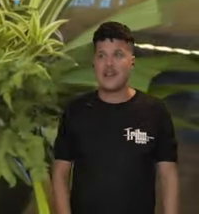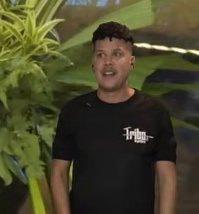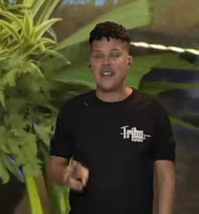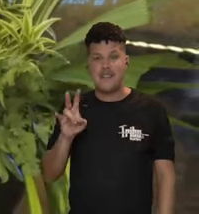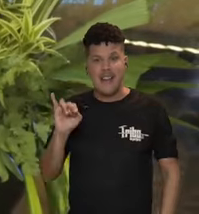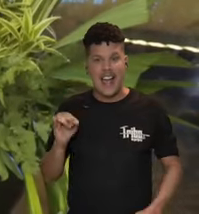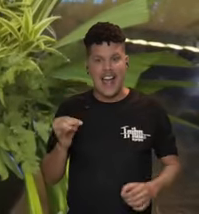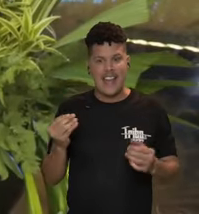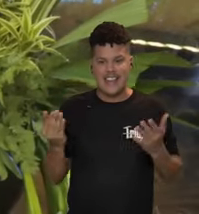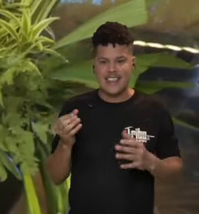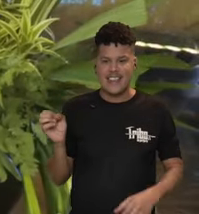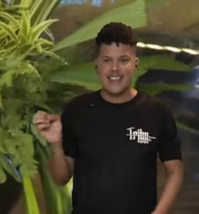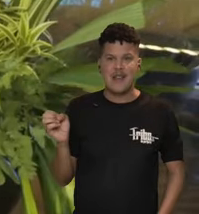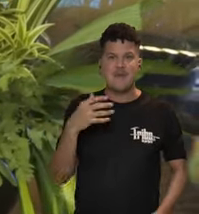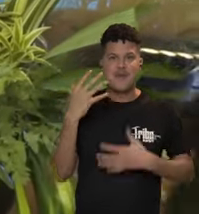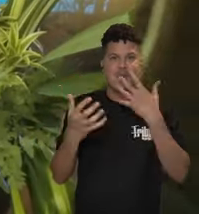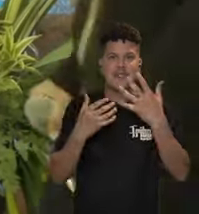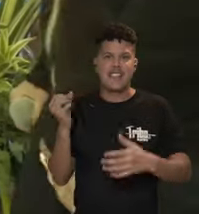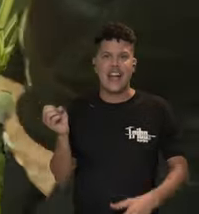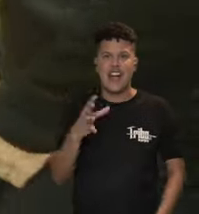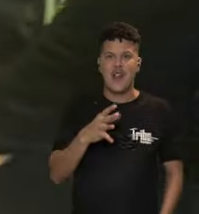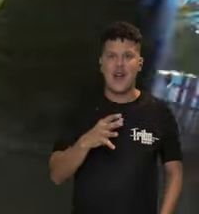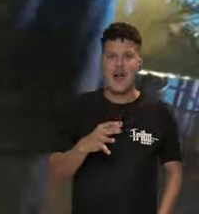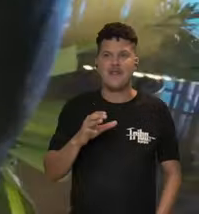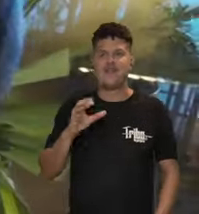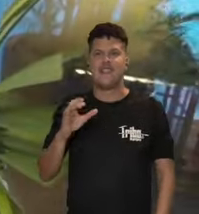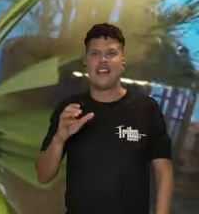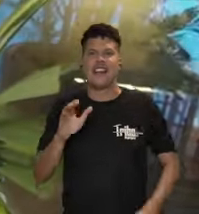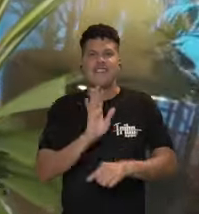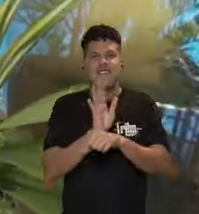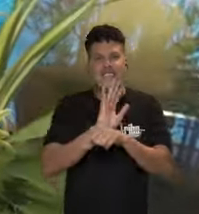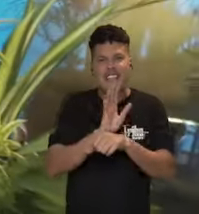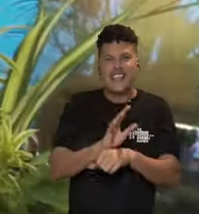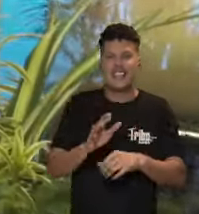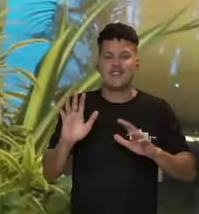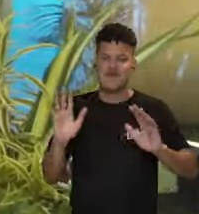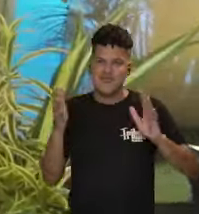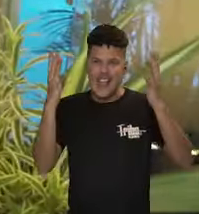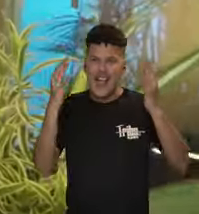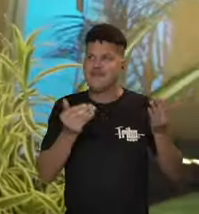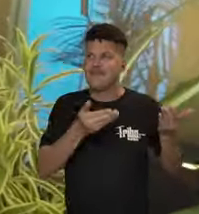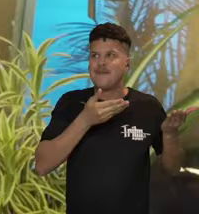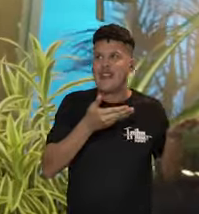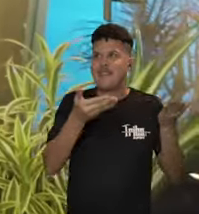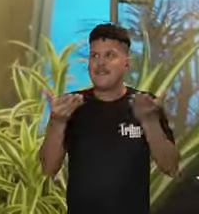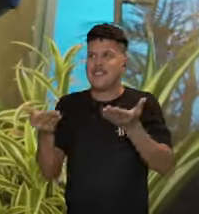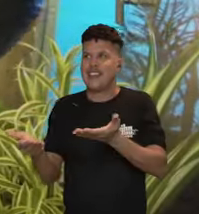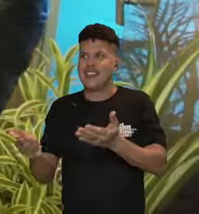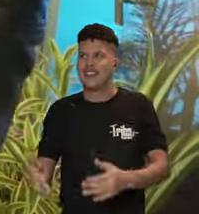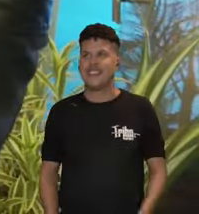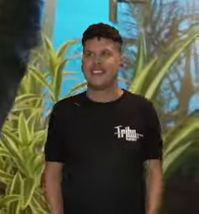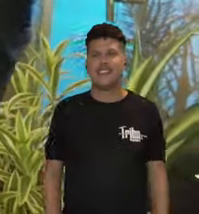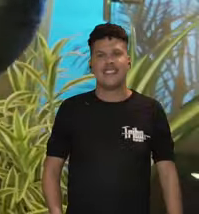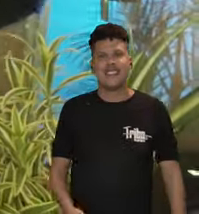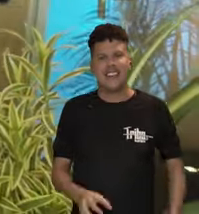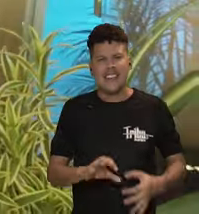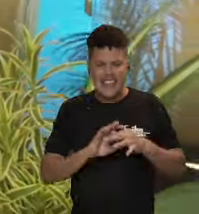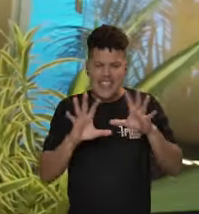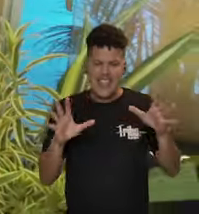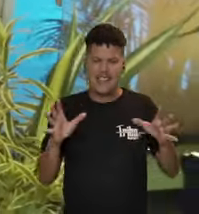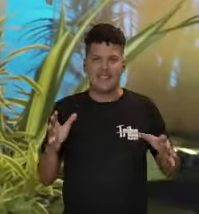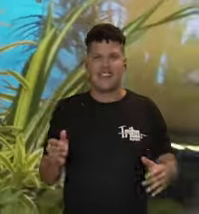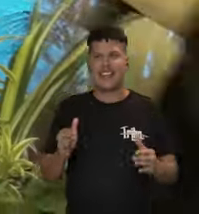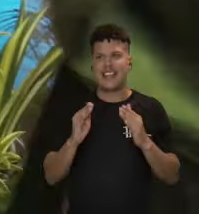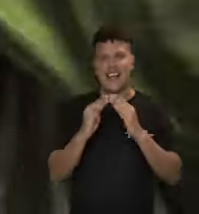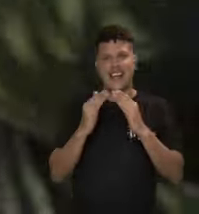semana. Até o final da semana deve estar saindo esse clipezão. Salve, Jay. Bem-vindo, meu mano. Fica à vontade. Assume.